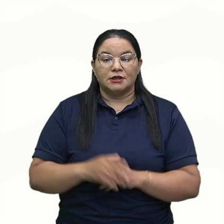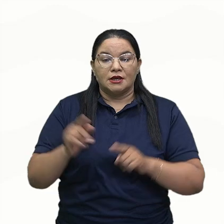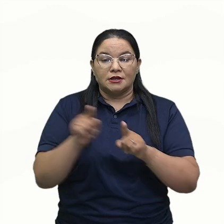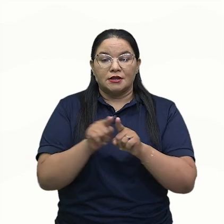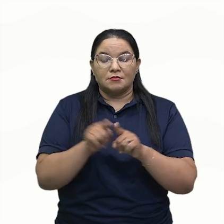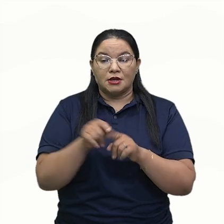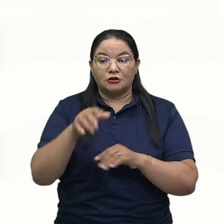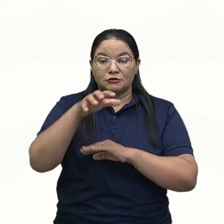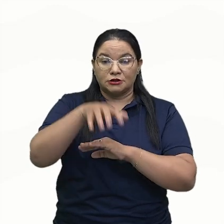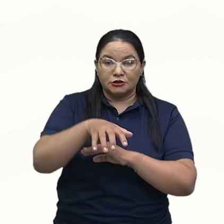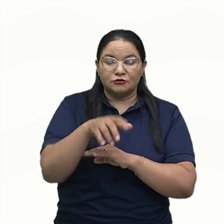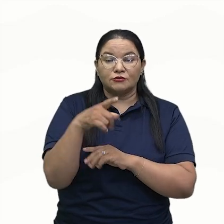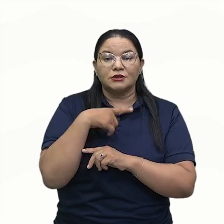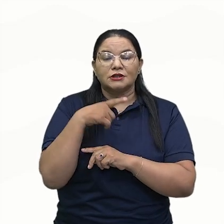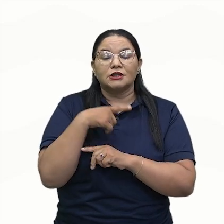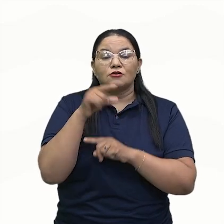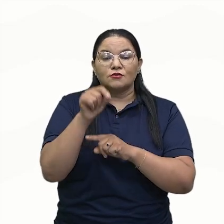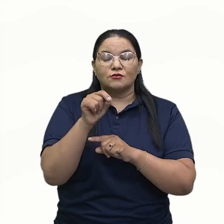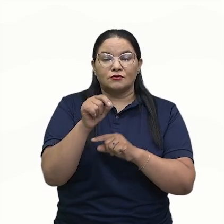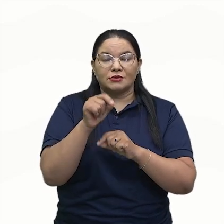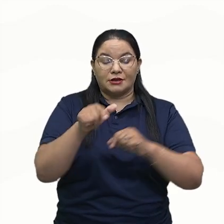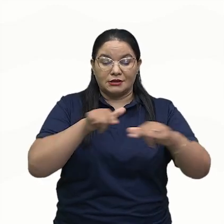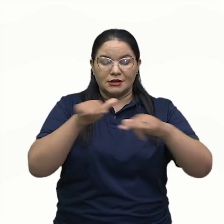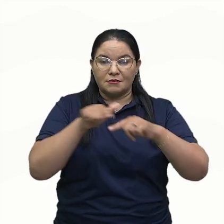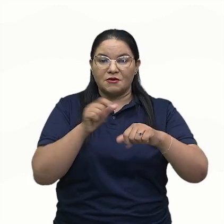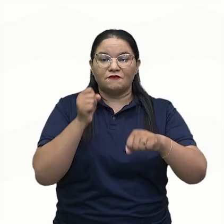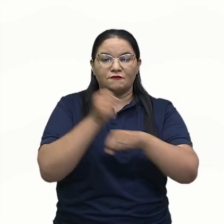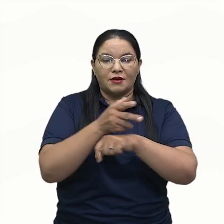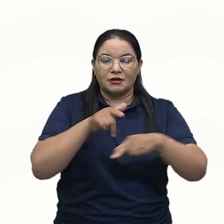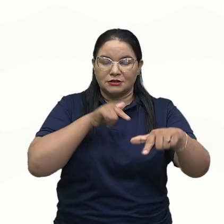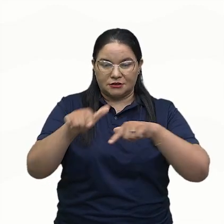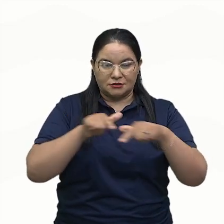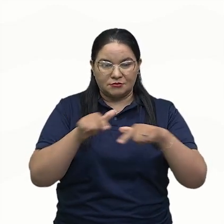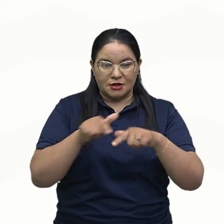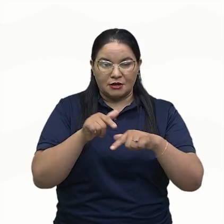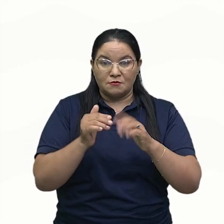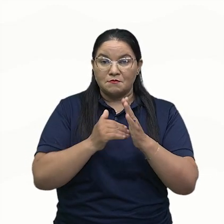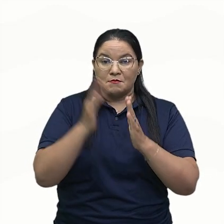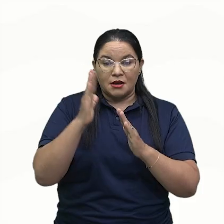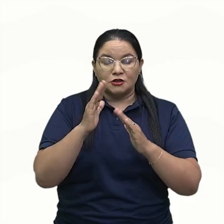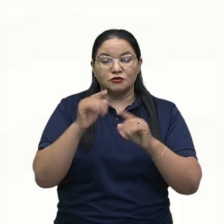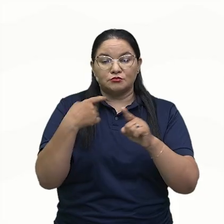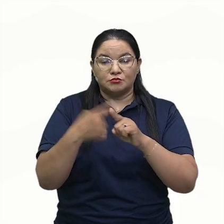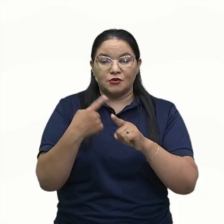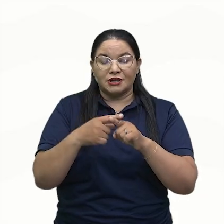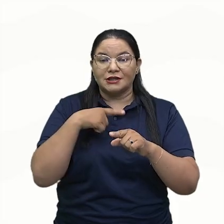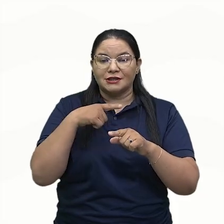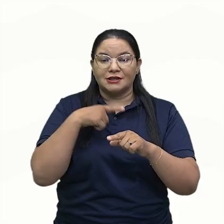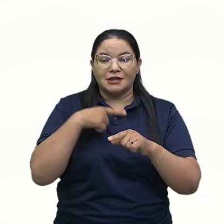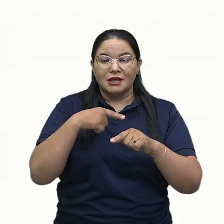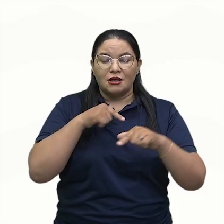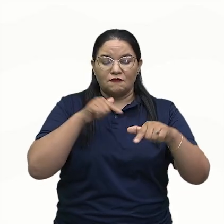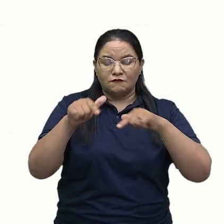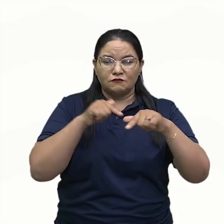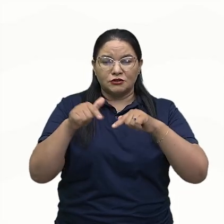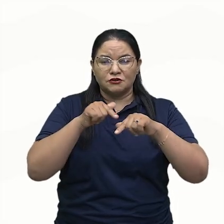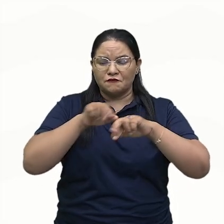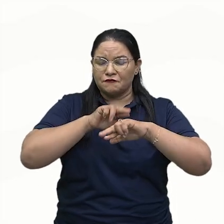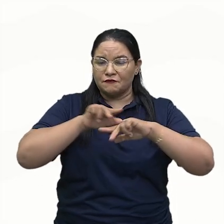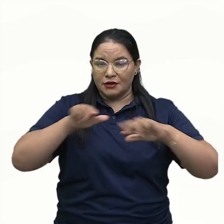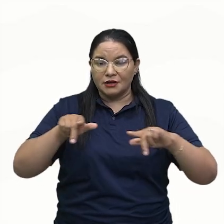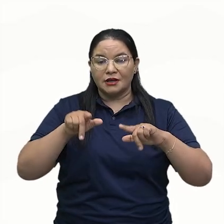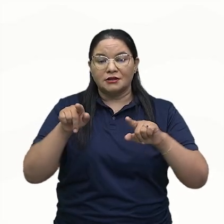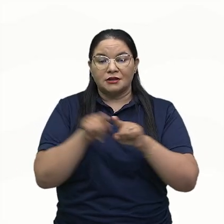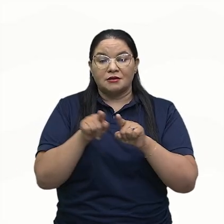mais emprega atualmente, em funções variadas, tá? Apoia e